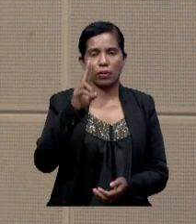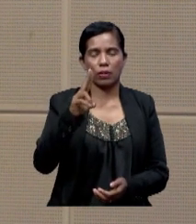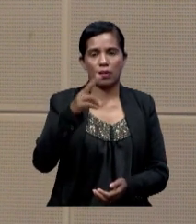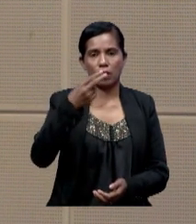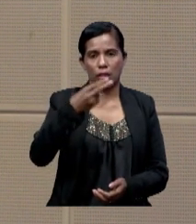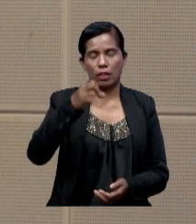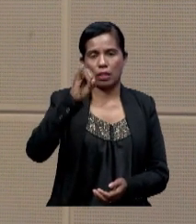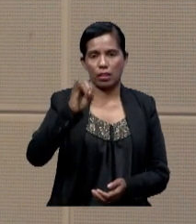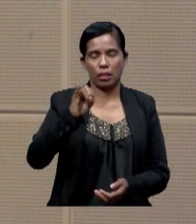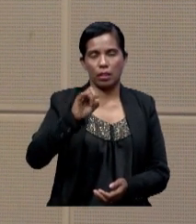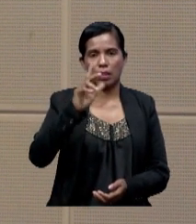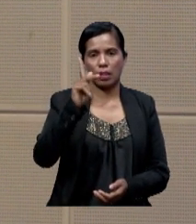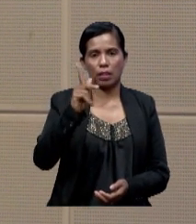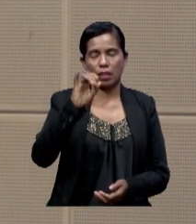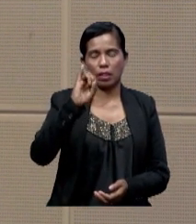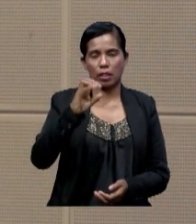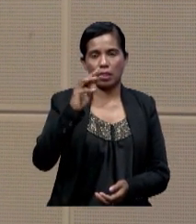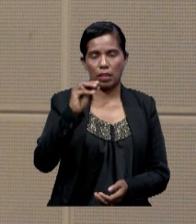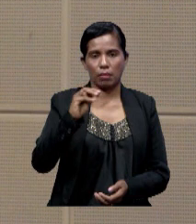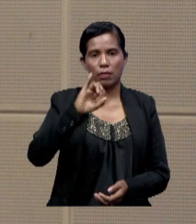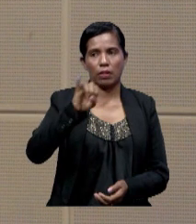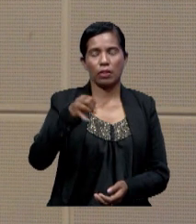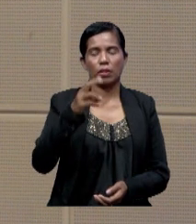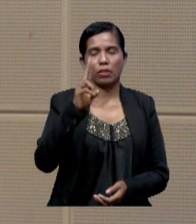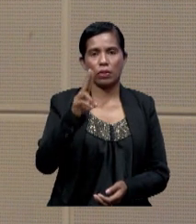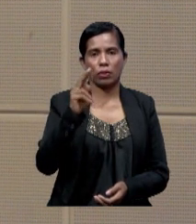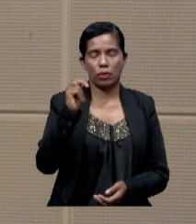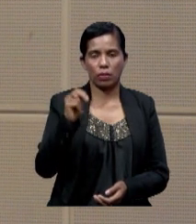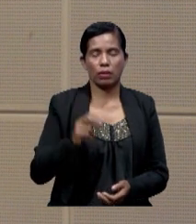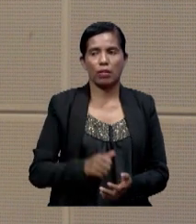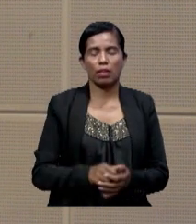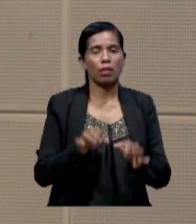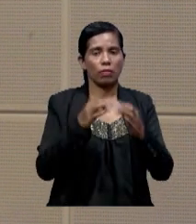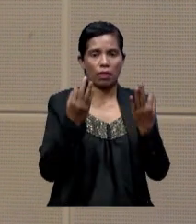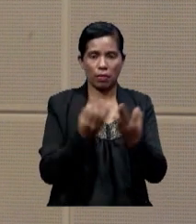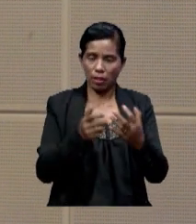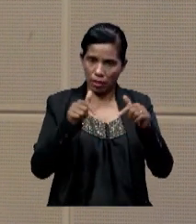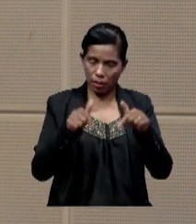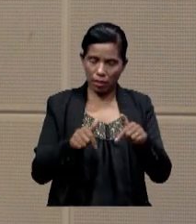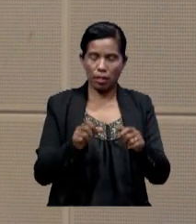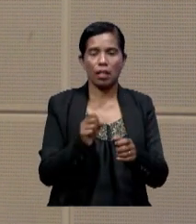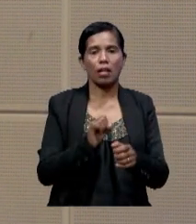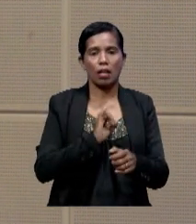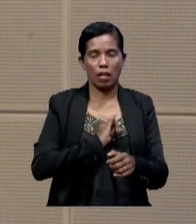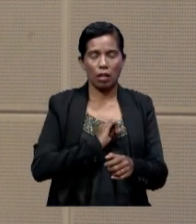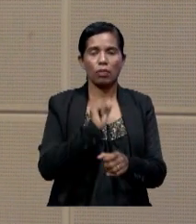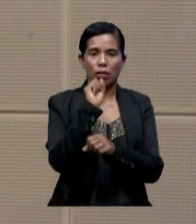Sargento Kim John Jun. Ba família na Bay Hané, Hawa Group Baimi,